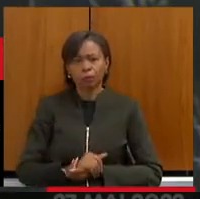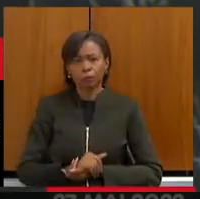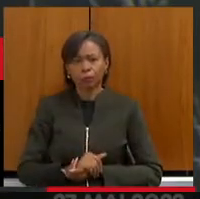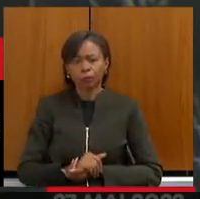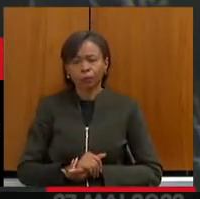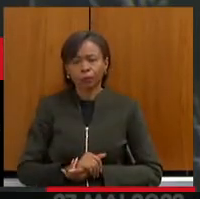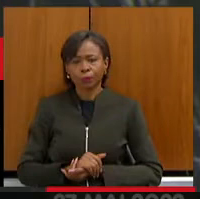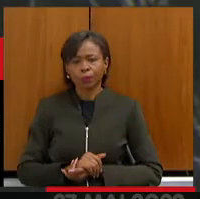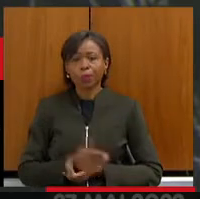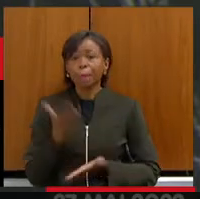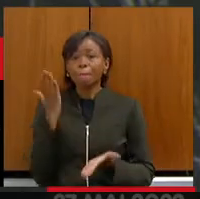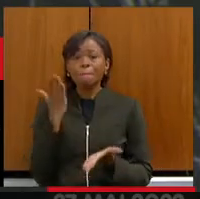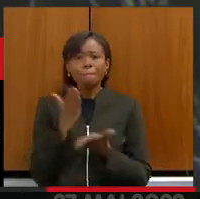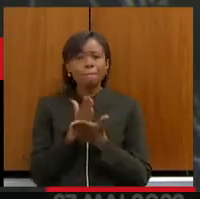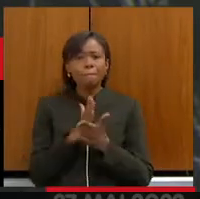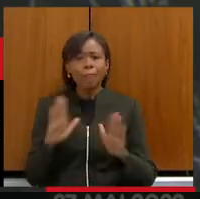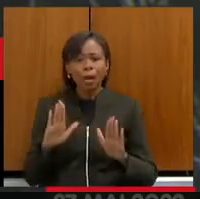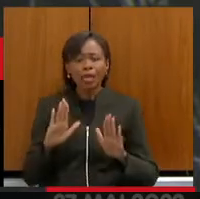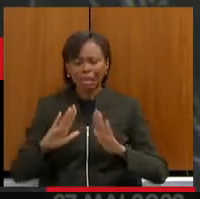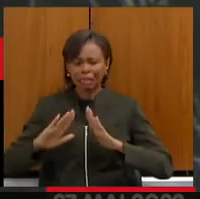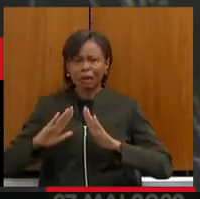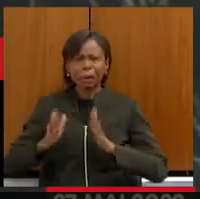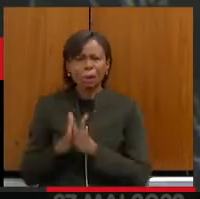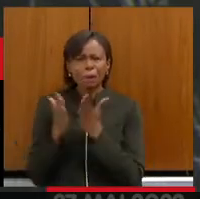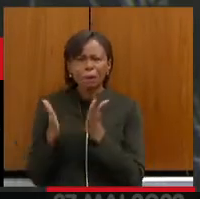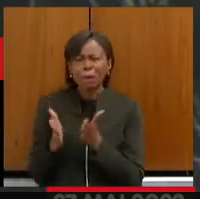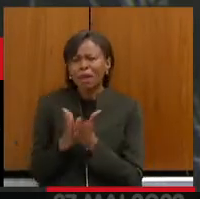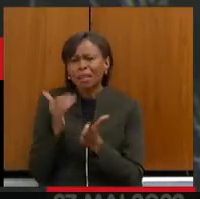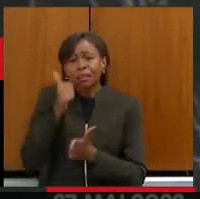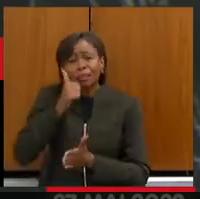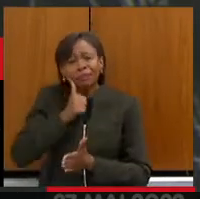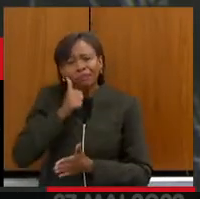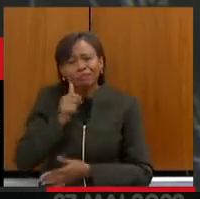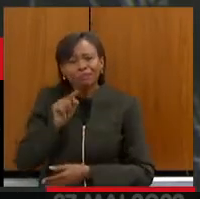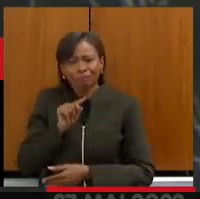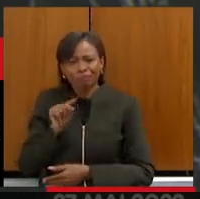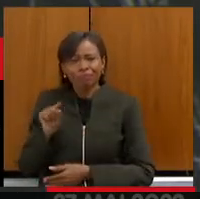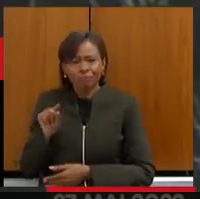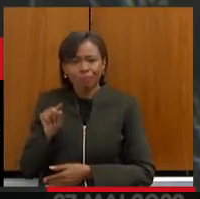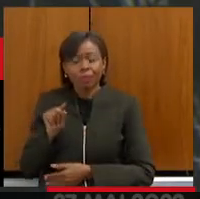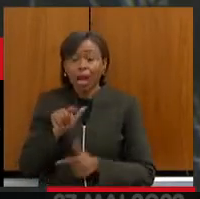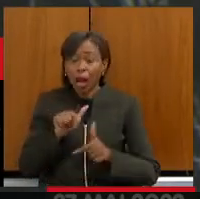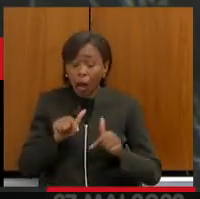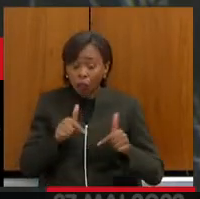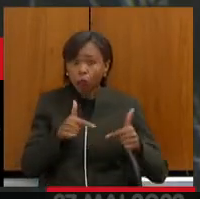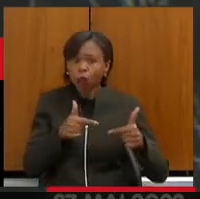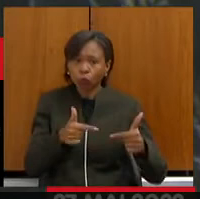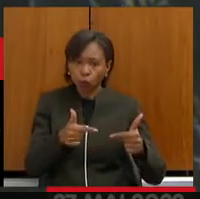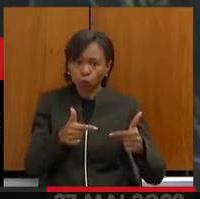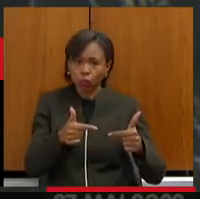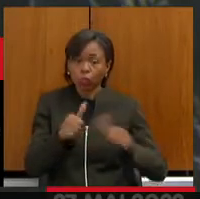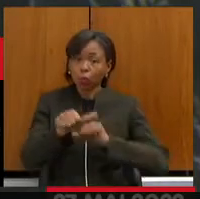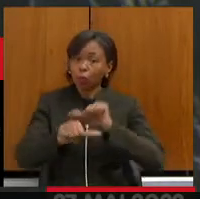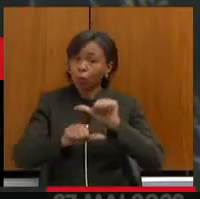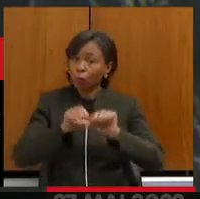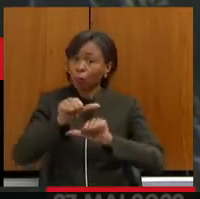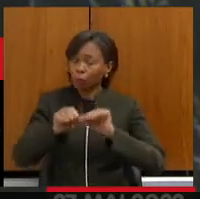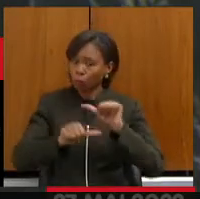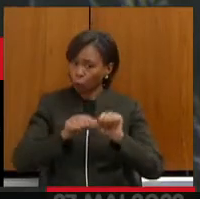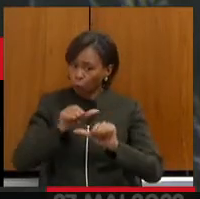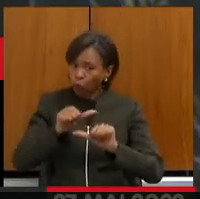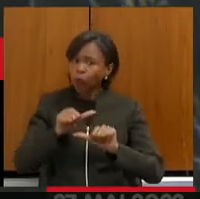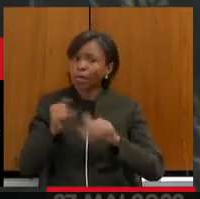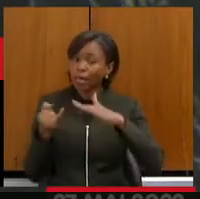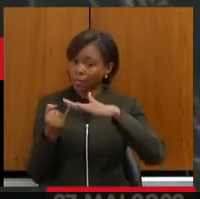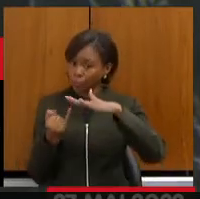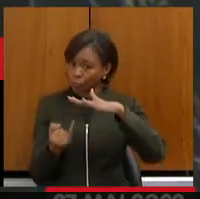feminização da pobreza a promoção de ações que contribuam para mudanças de paradigmas e institucionais